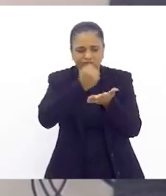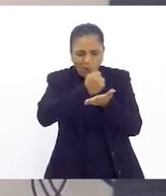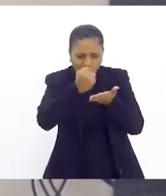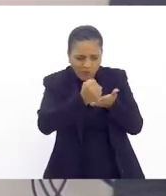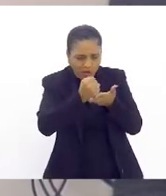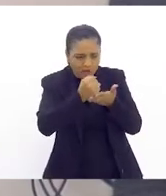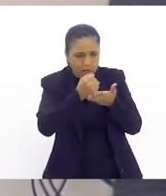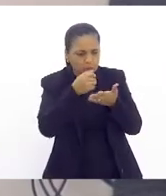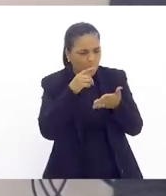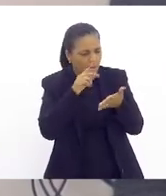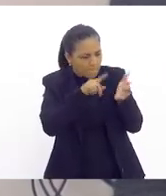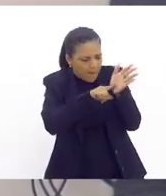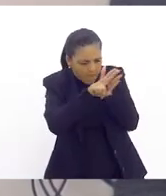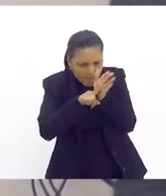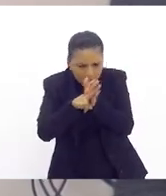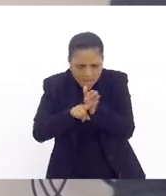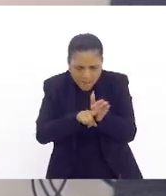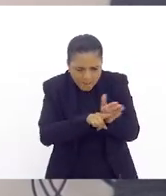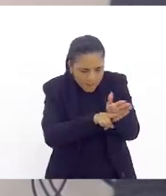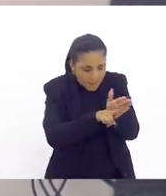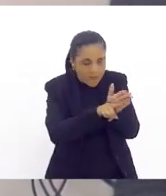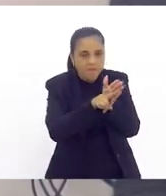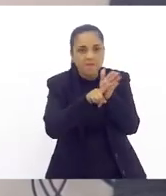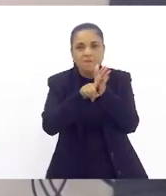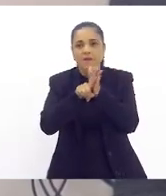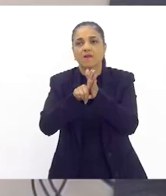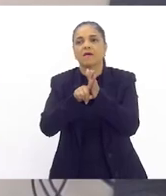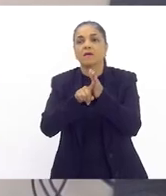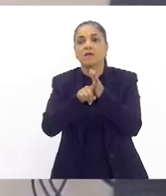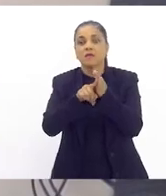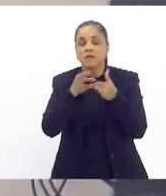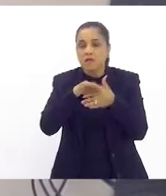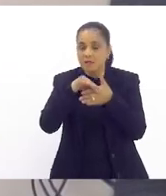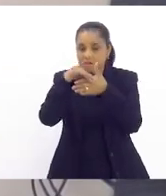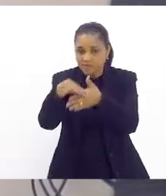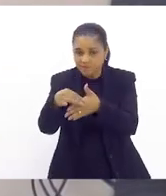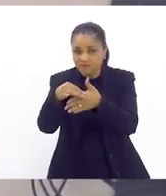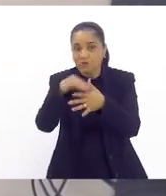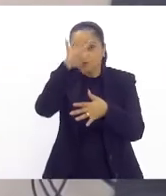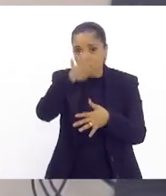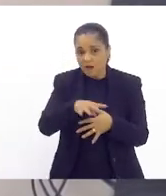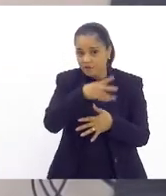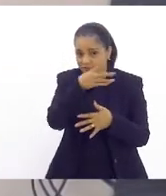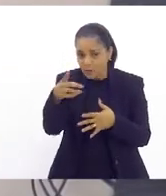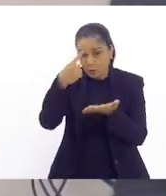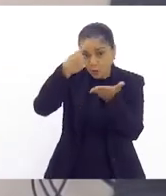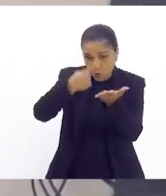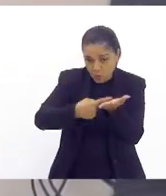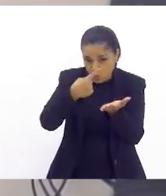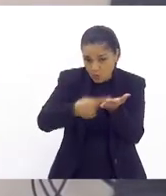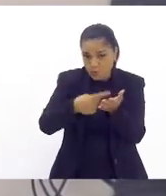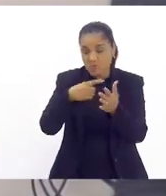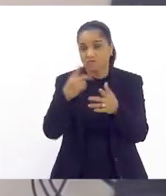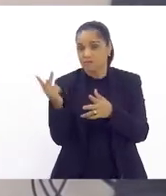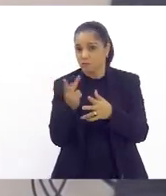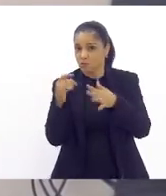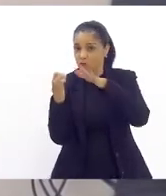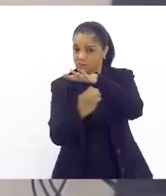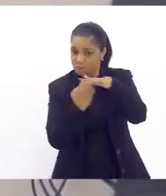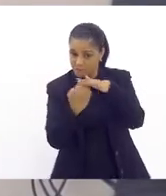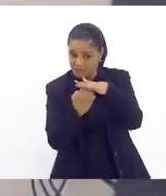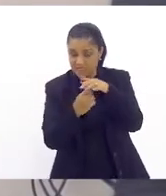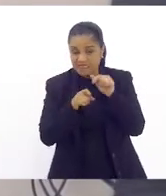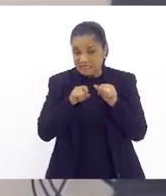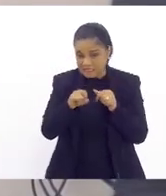caminhar para um calendário de estabelecimento de compromissos dessas empresas é caso não a gente